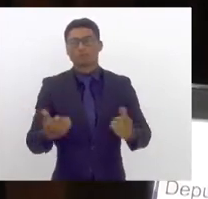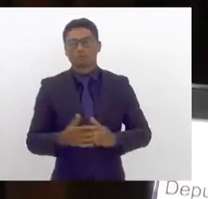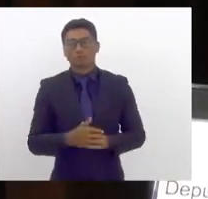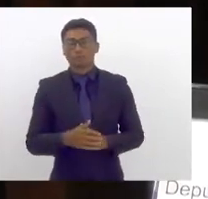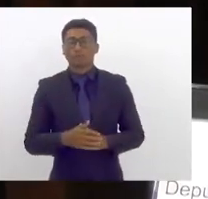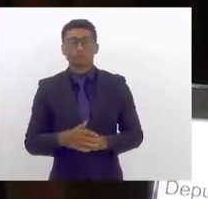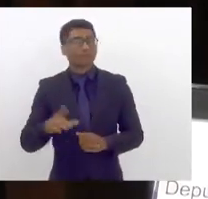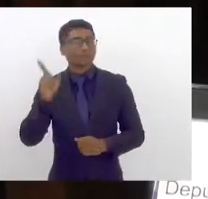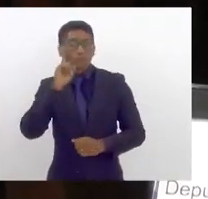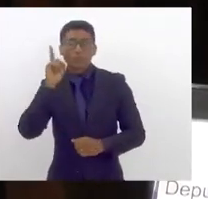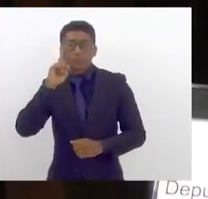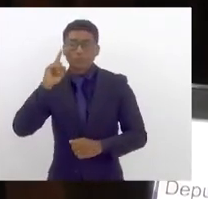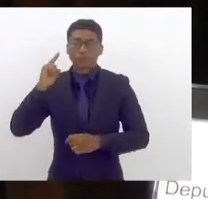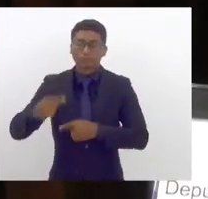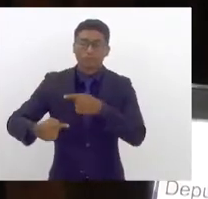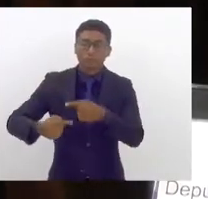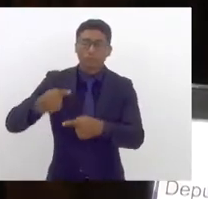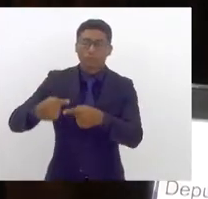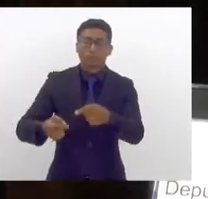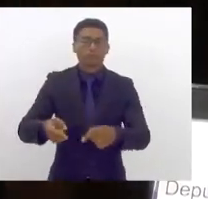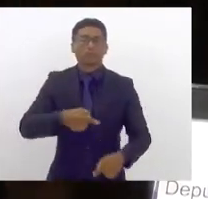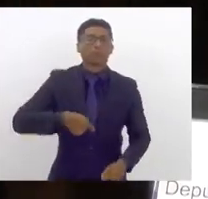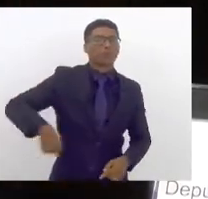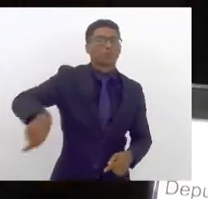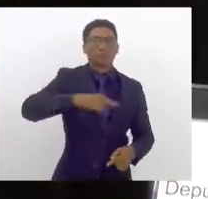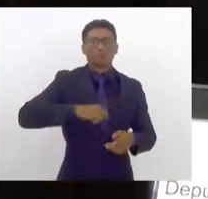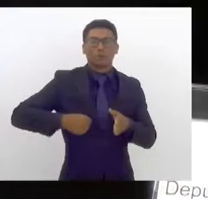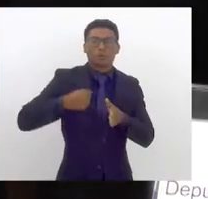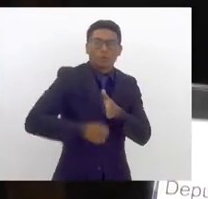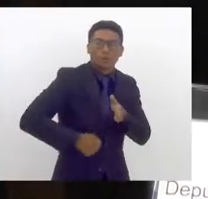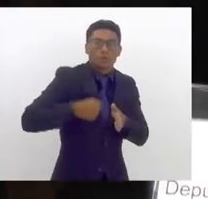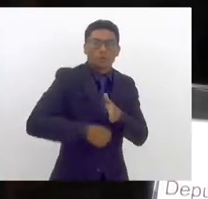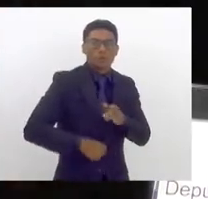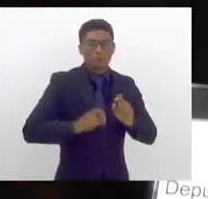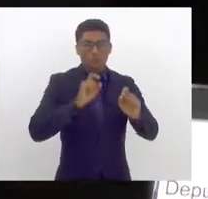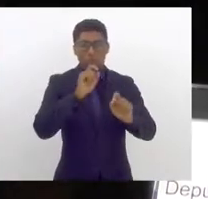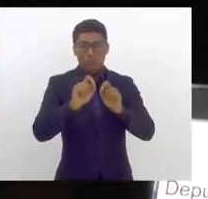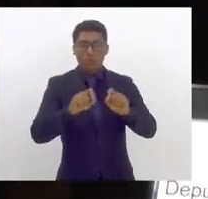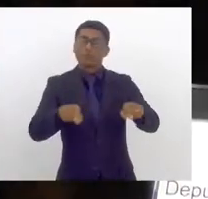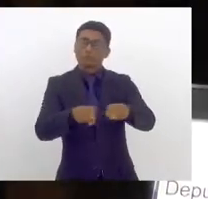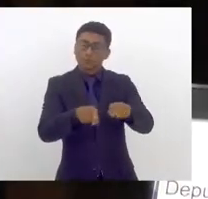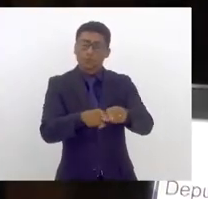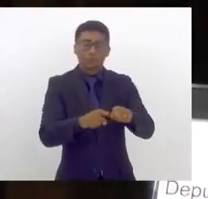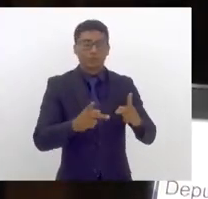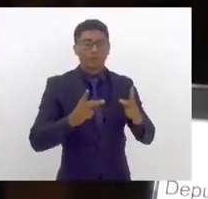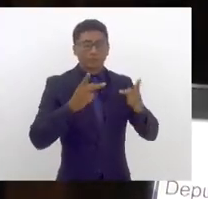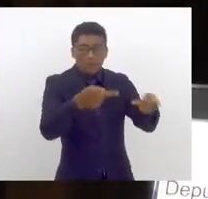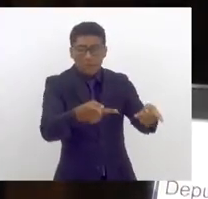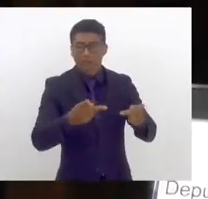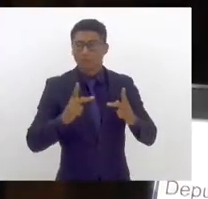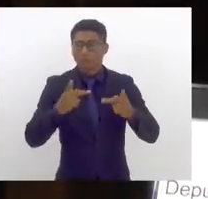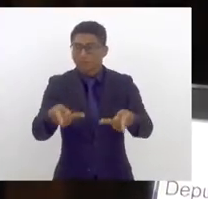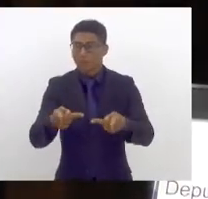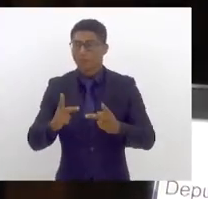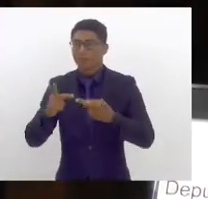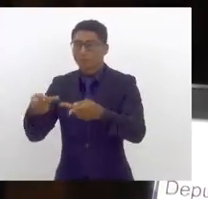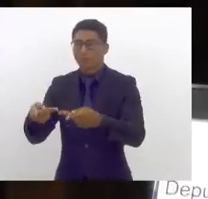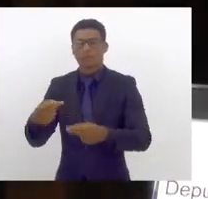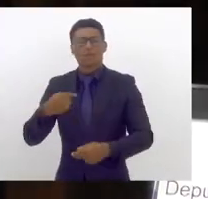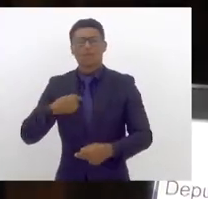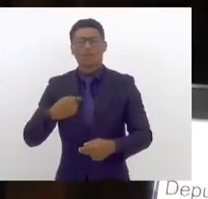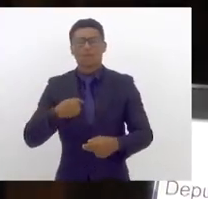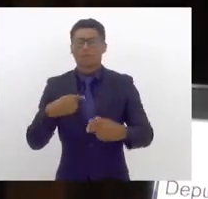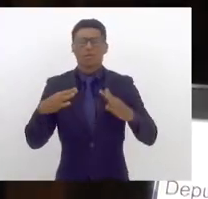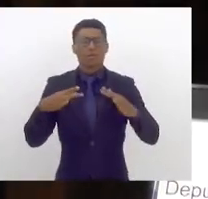diariamente a nossa luta para além das políticas é são as visitas então eu não tenho né me eximido de visitar